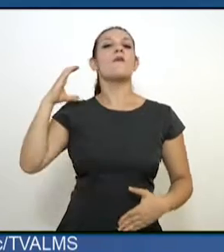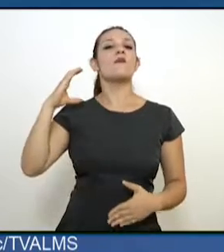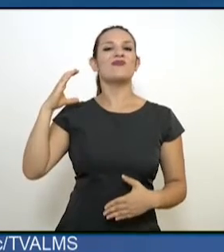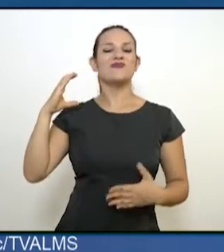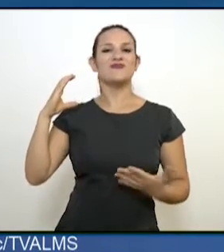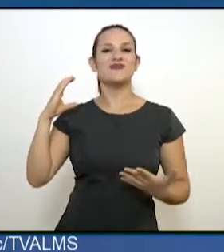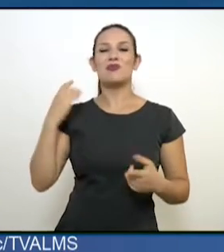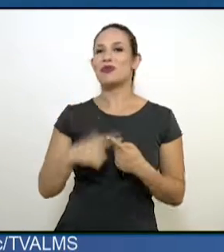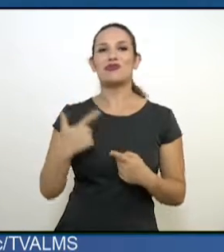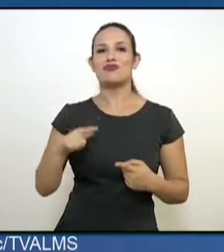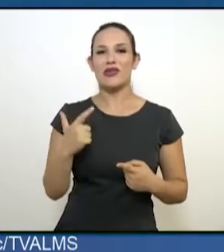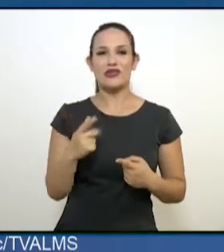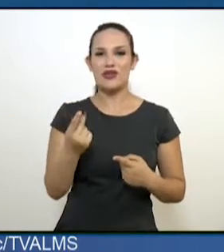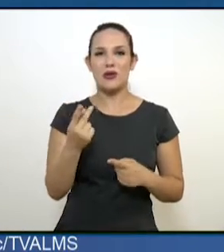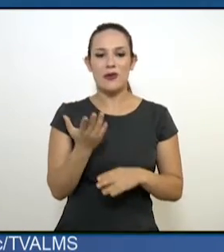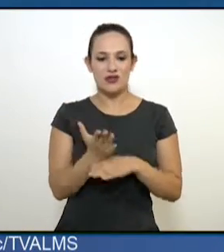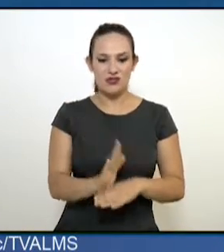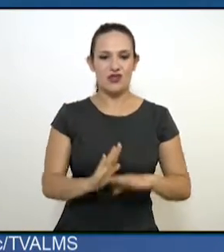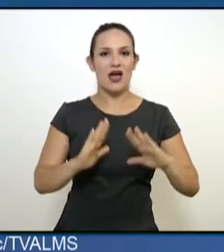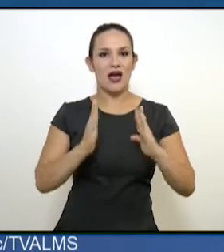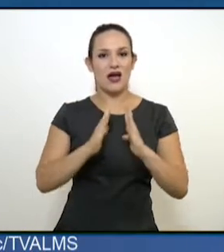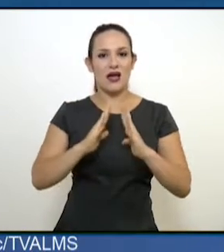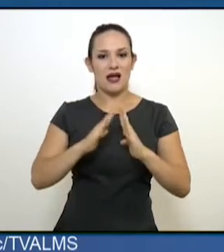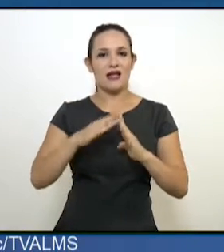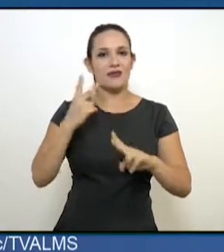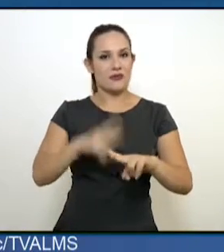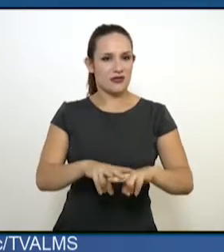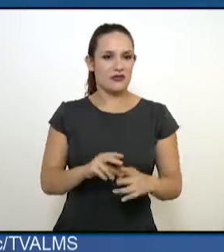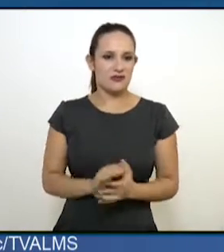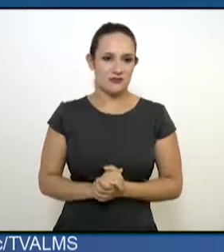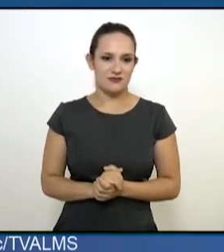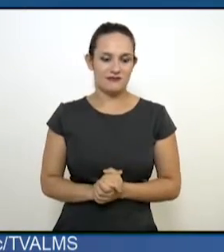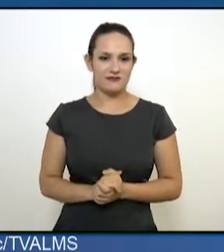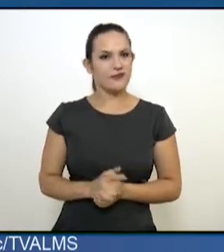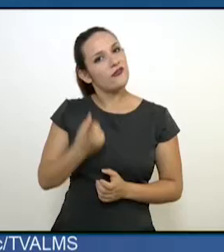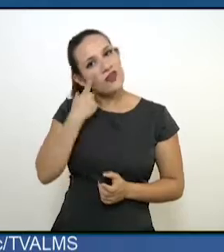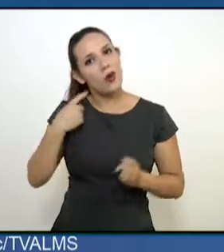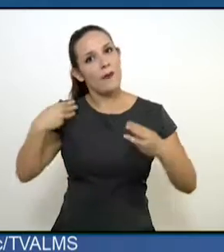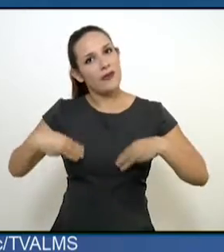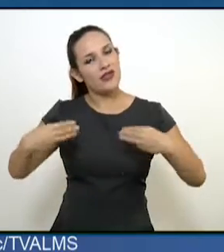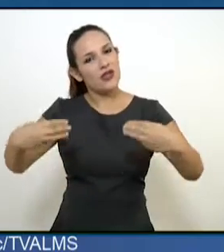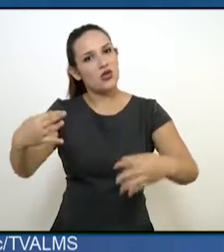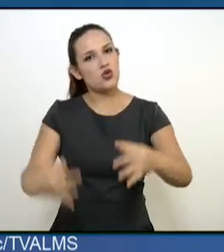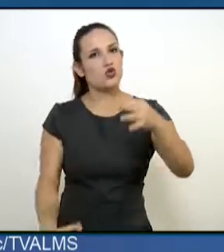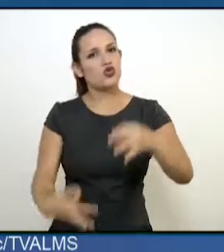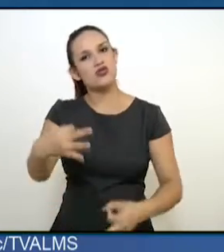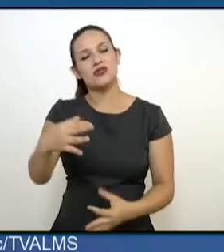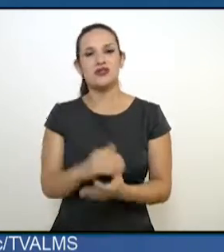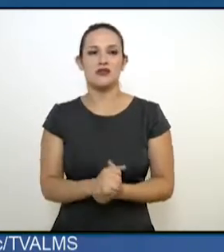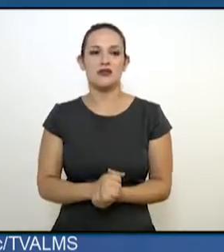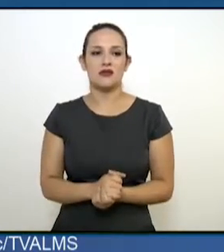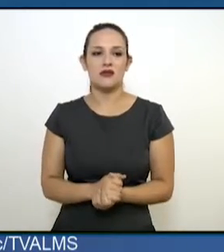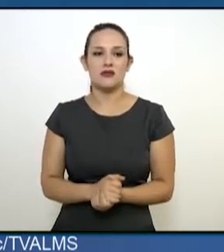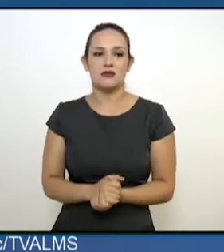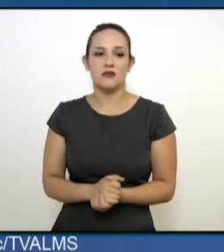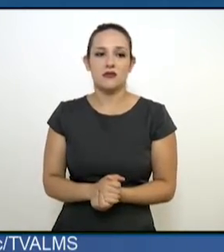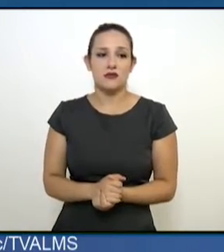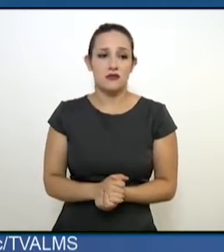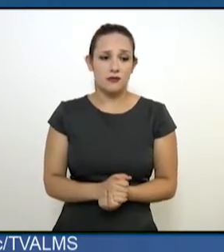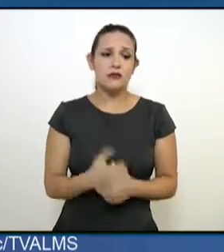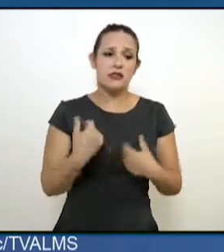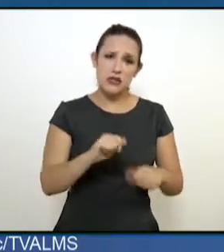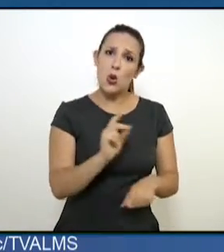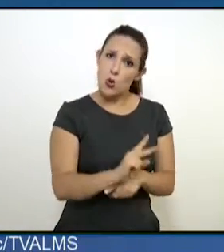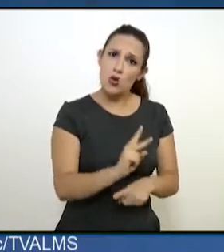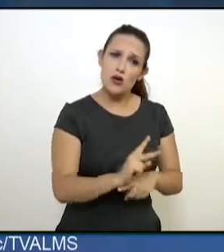investimento no sistema prisional, o Ministério da Justiça fica, meu caro deputado, com a questão atinente ao sistema prisional, que